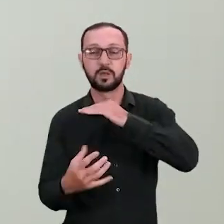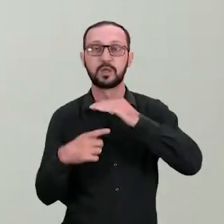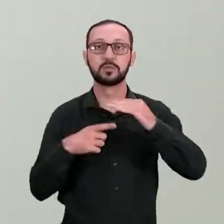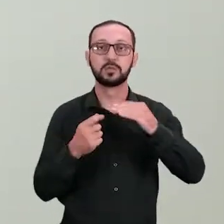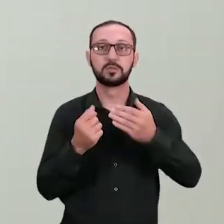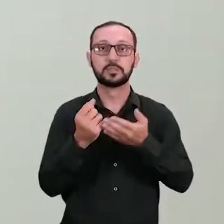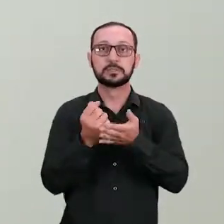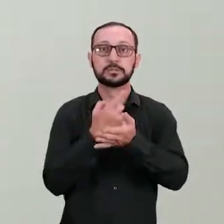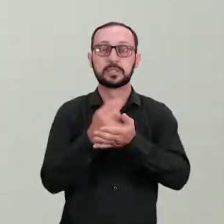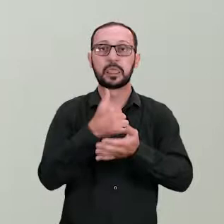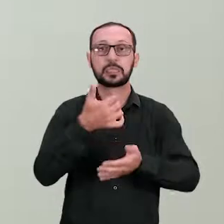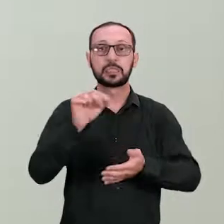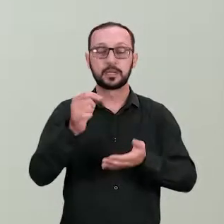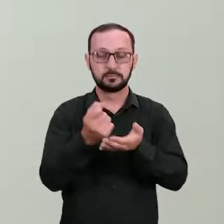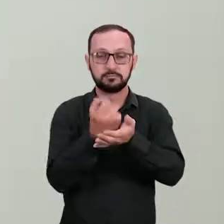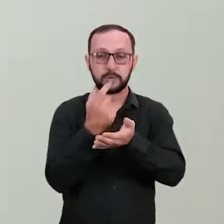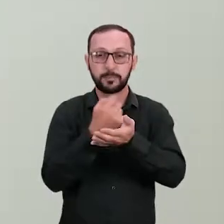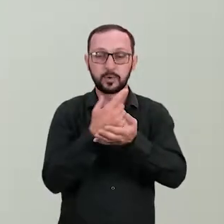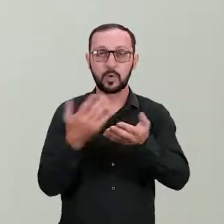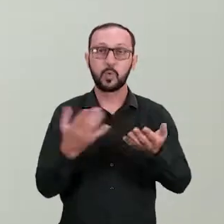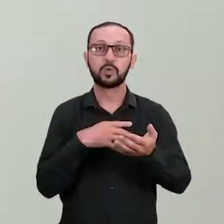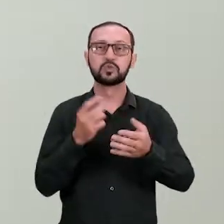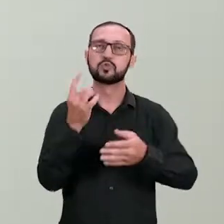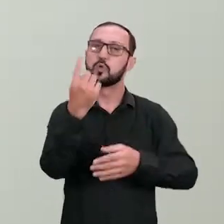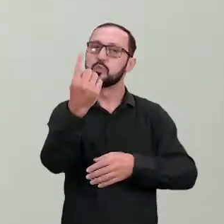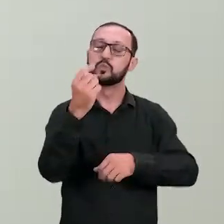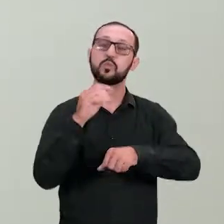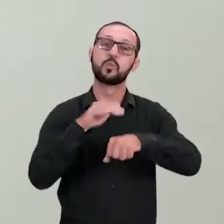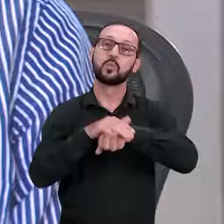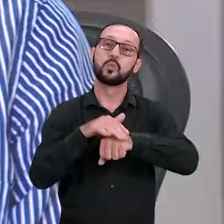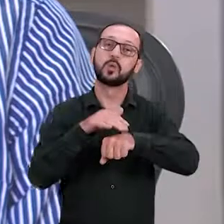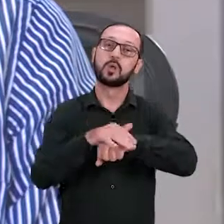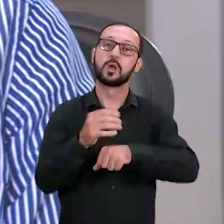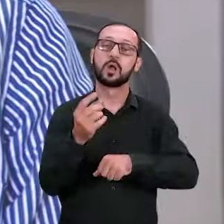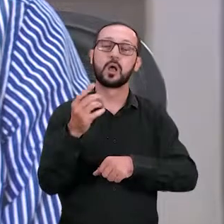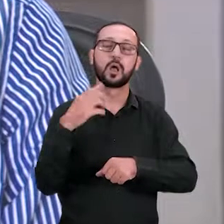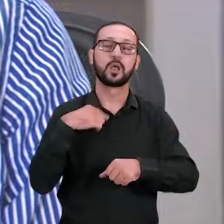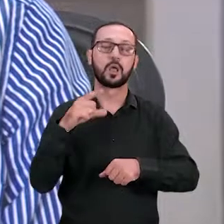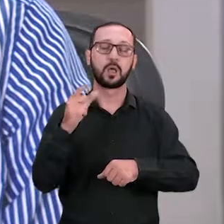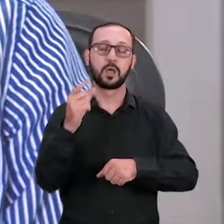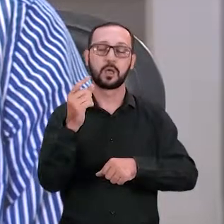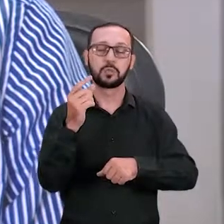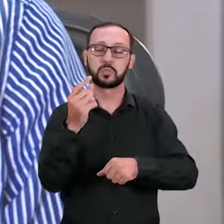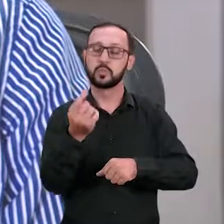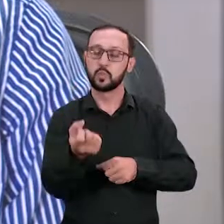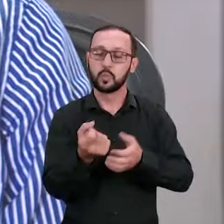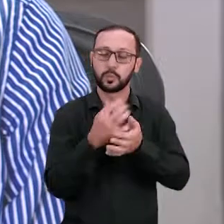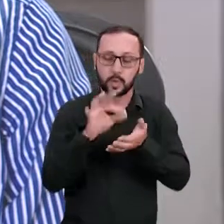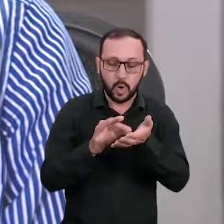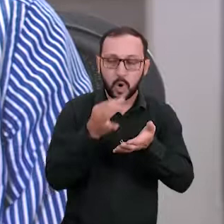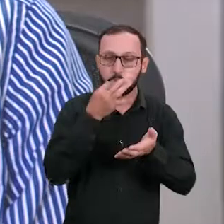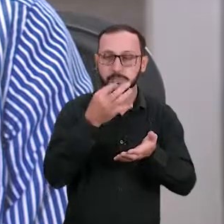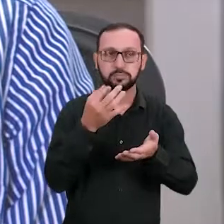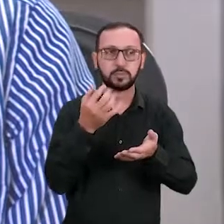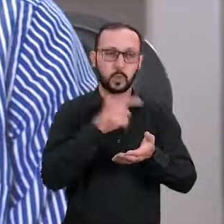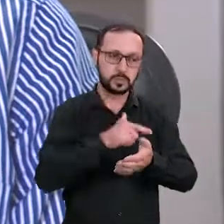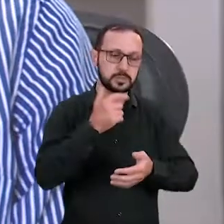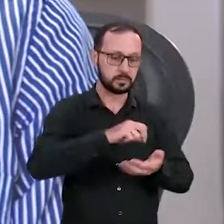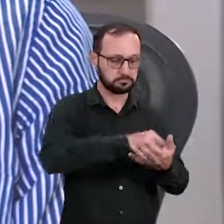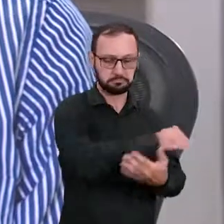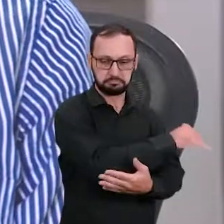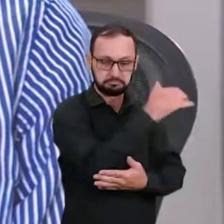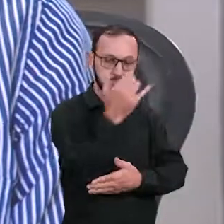10 comprimidos por dia. Hoje ele toma só um à noite e fica perfeitamente controlado, sendo